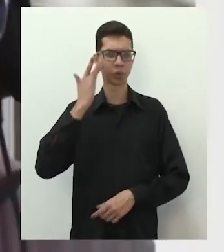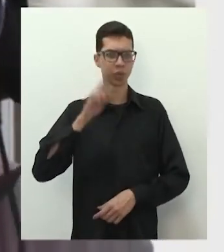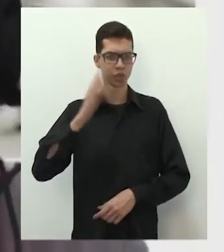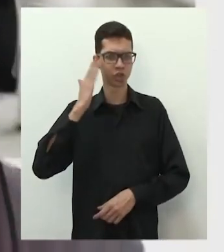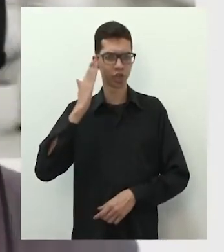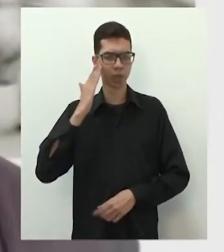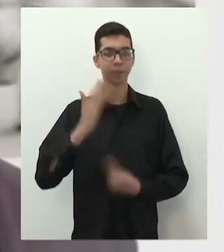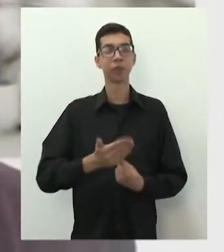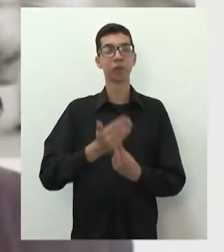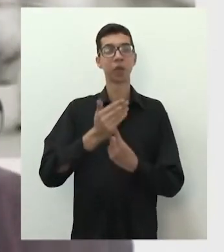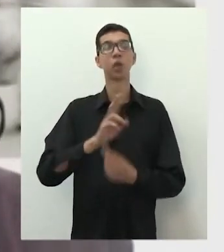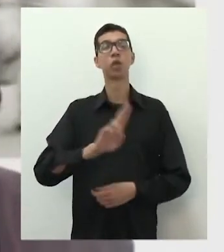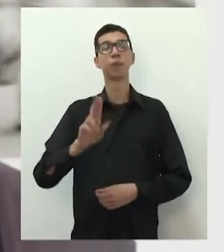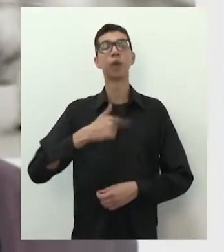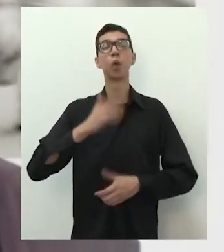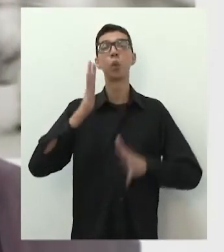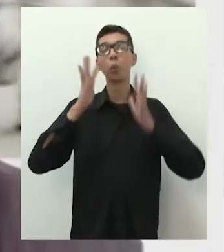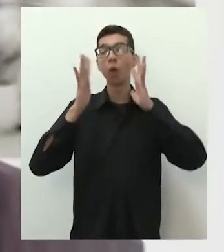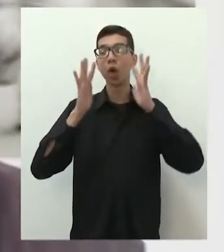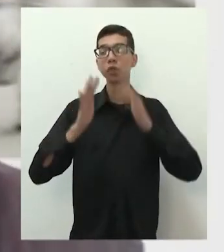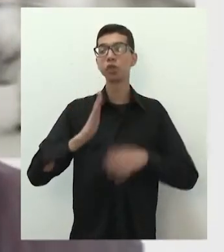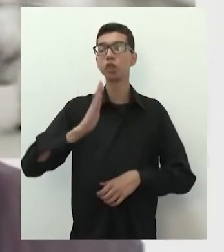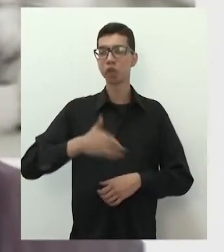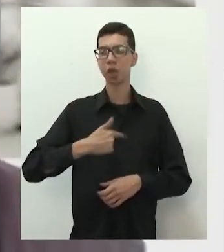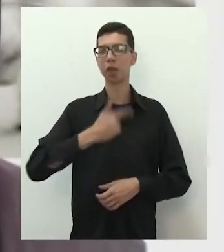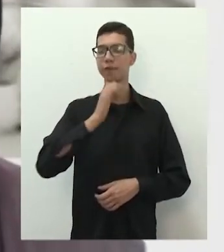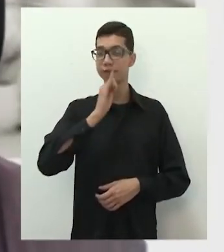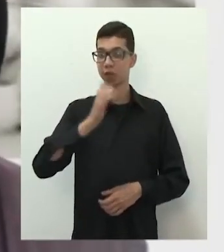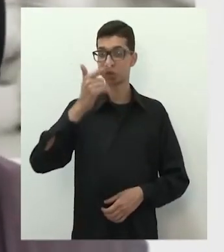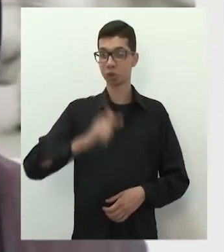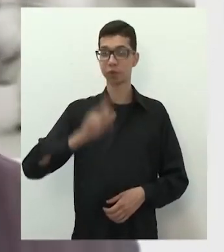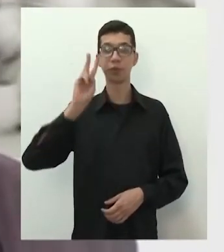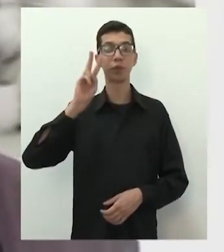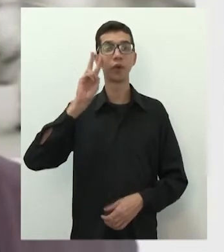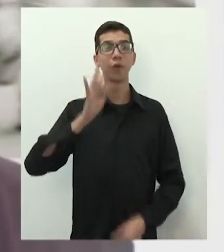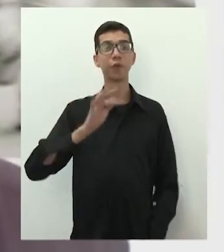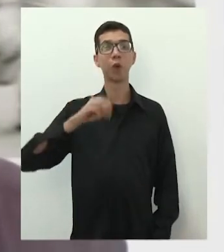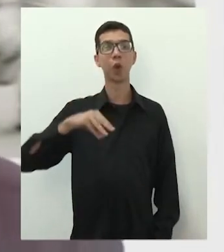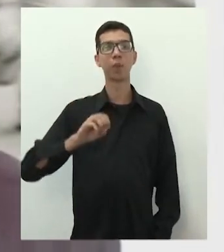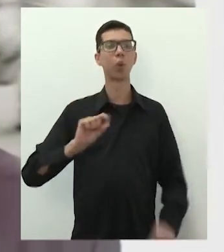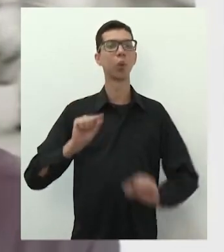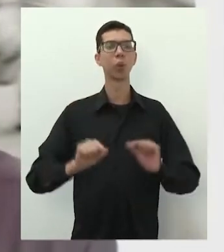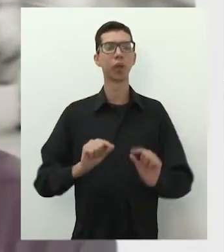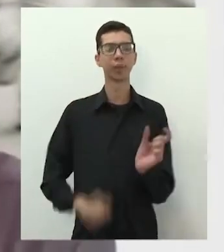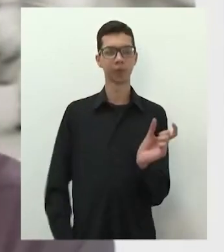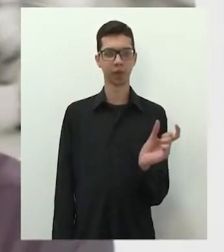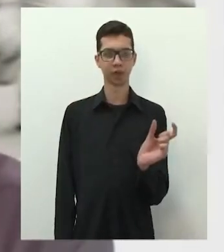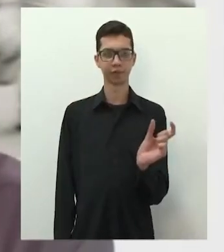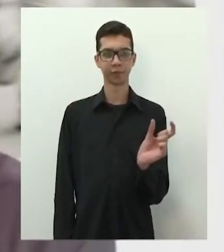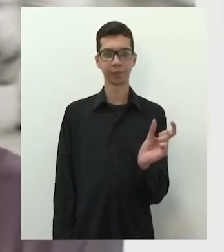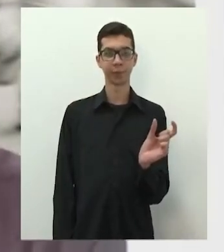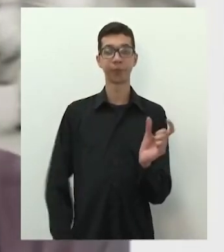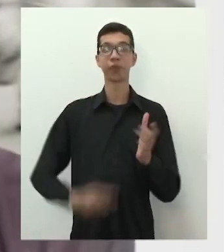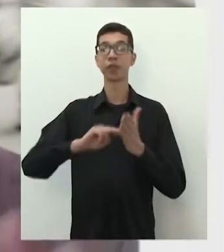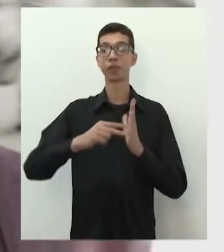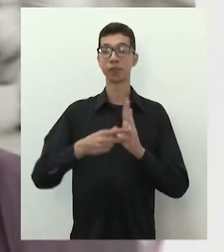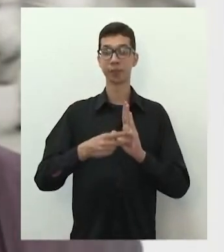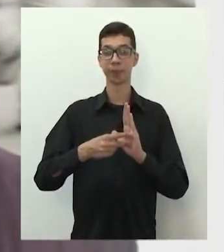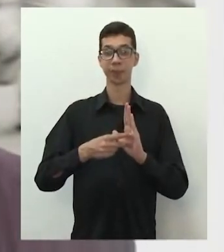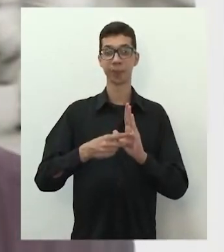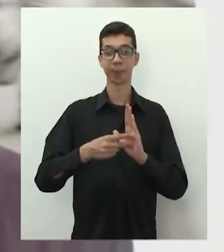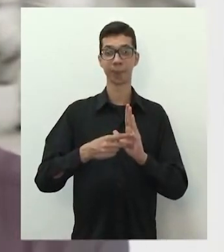aquela realidade como se ela fosse sua. Você passa a achar normal tudo que é ventilado naquele grupo. Isso é uma